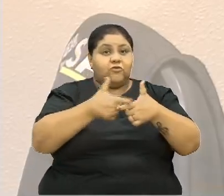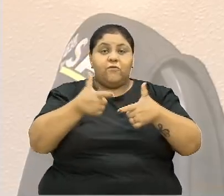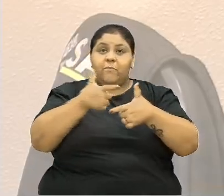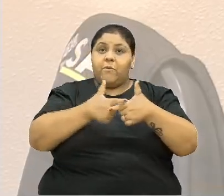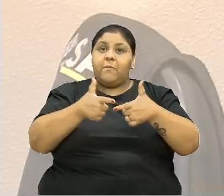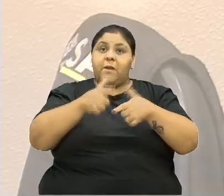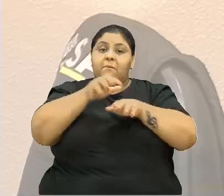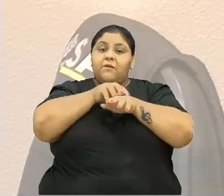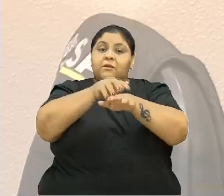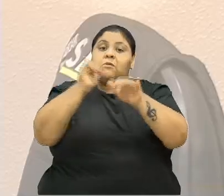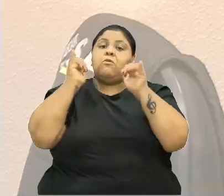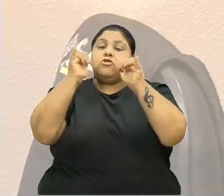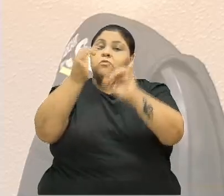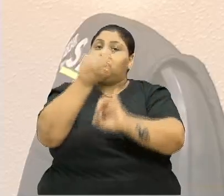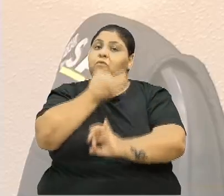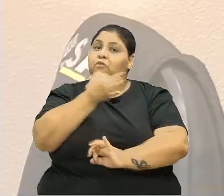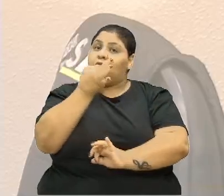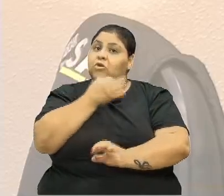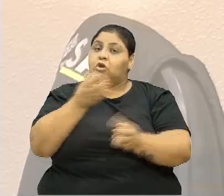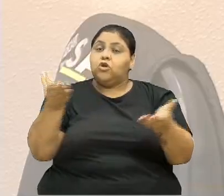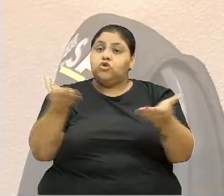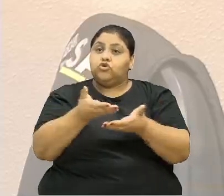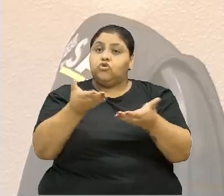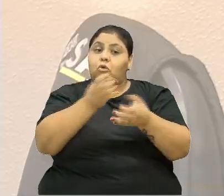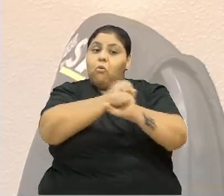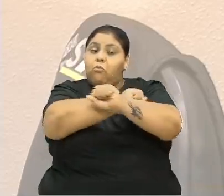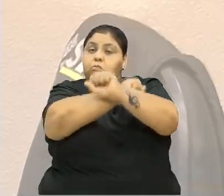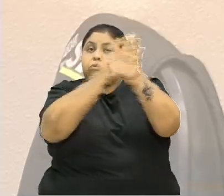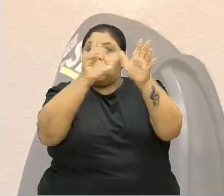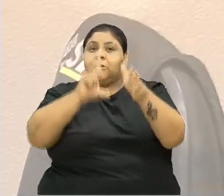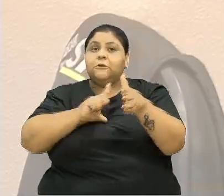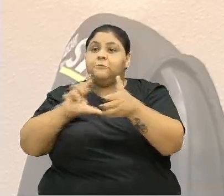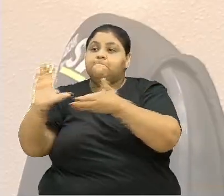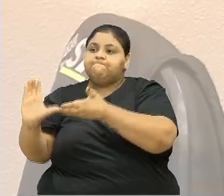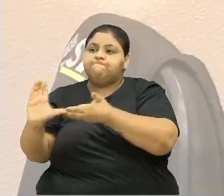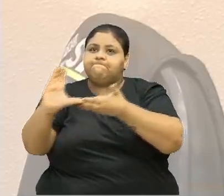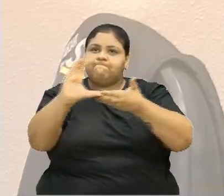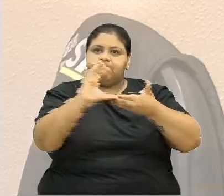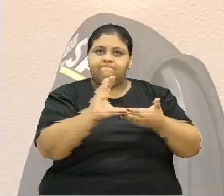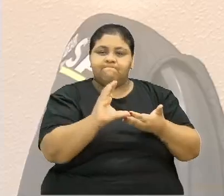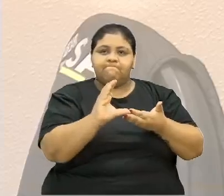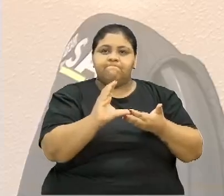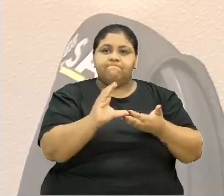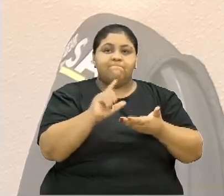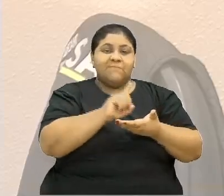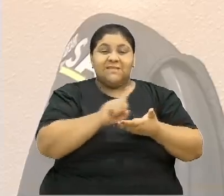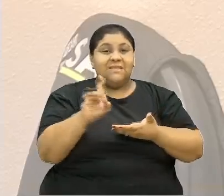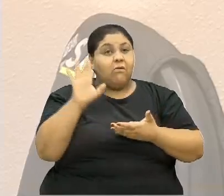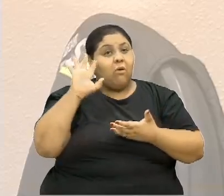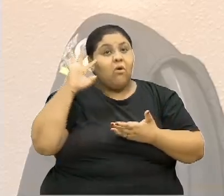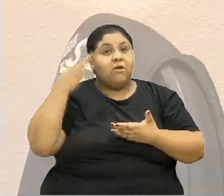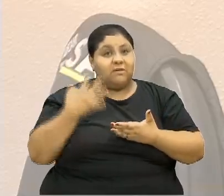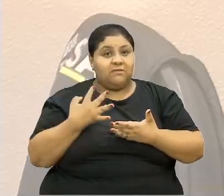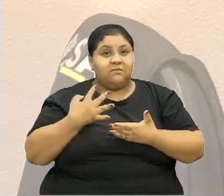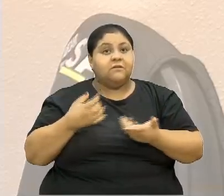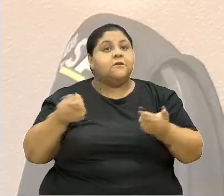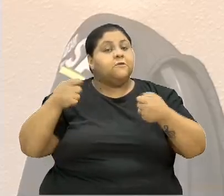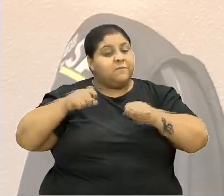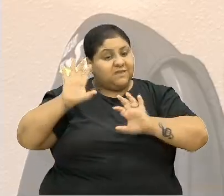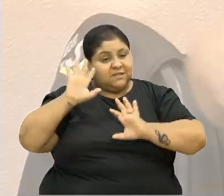de Caxias. Quero deixar claro que nós temos que ter investimentos que não aconteceram. E